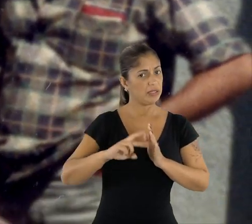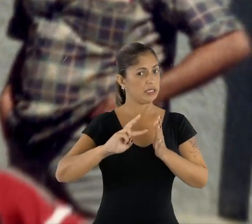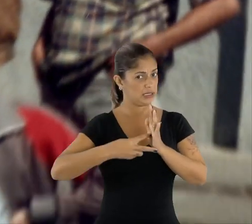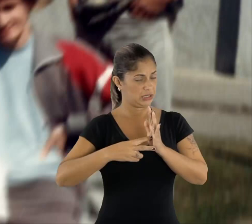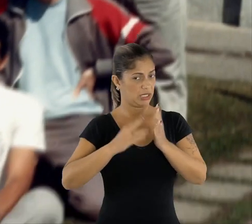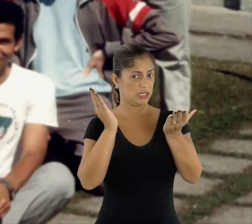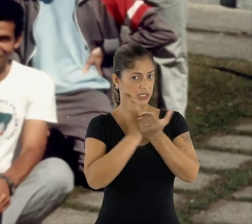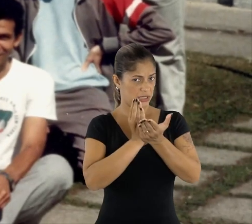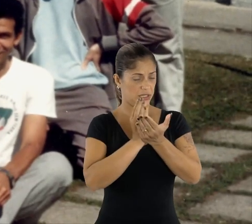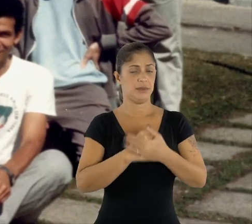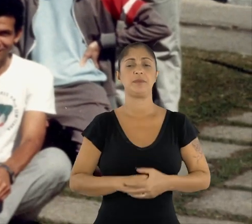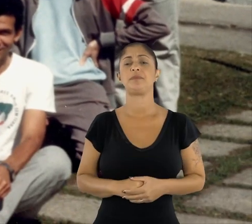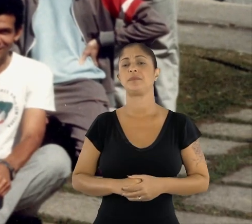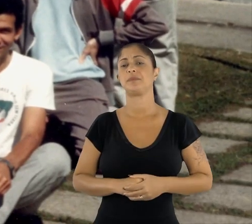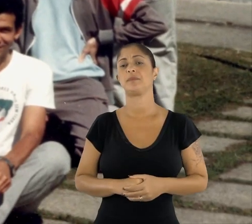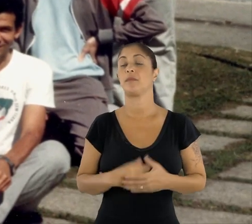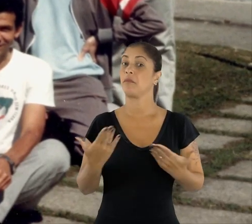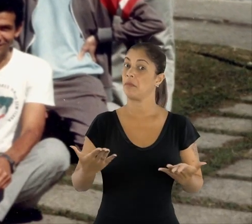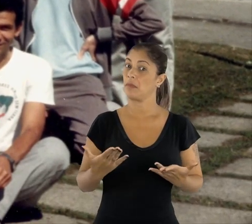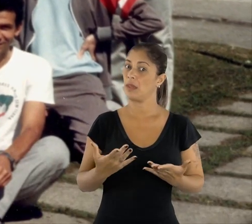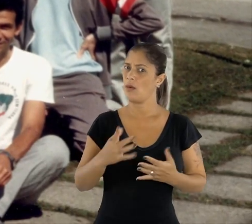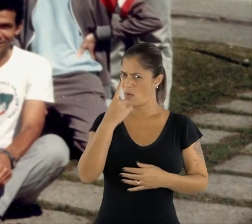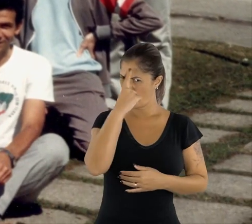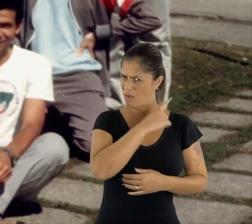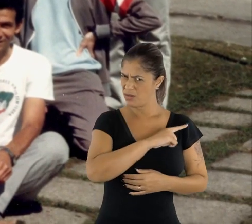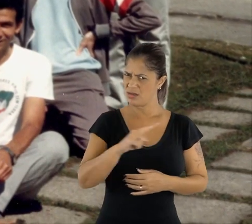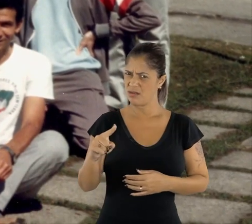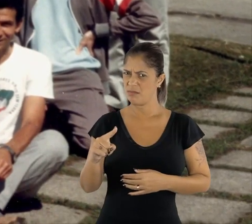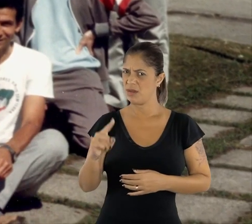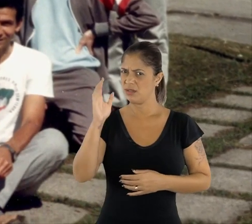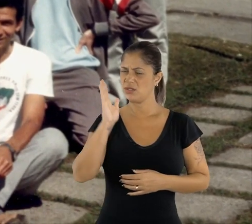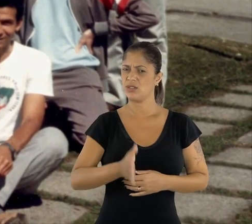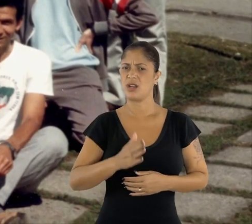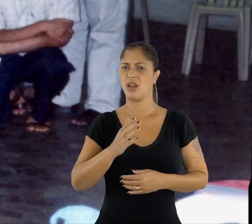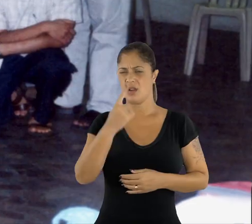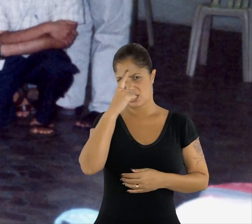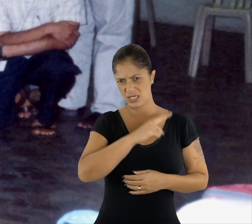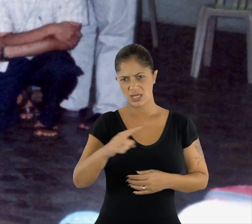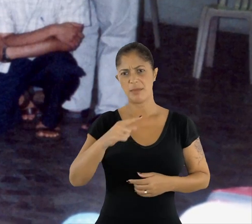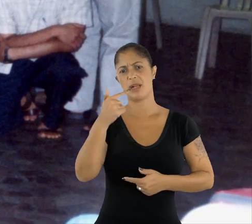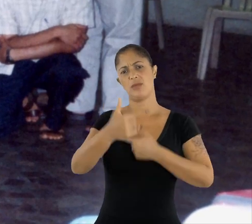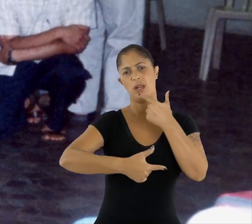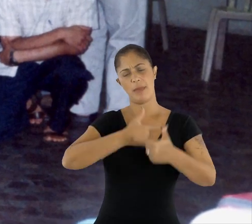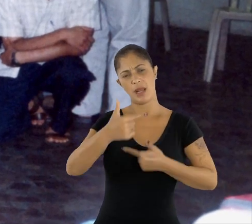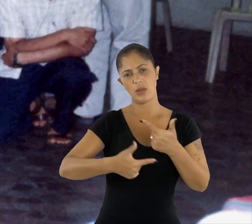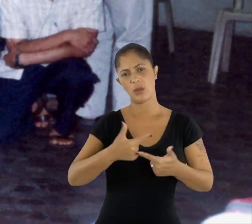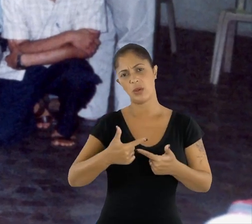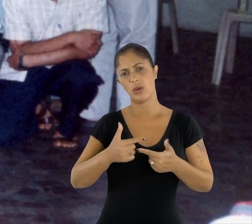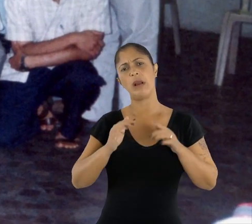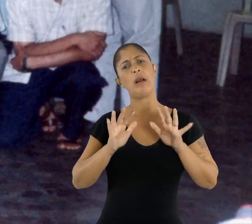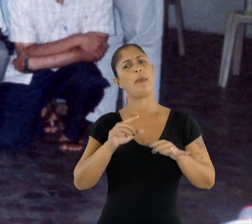Foto de um grupo. Um sindicato cristão? Olha, tá, eles vão fazer uma semana. Semana do